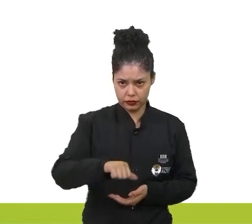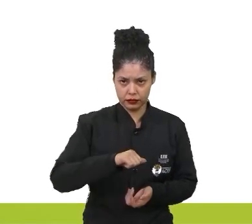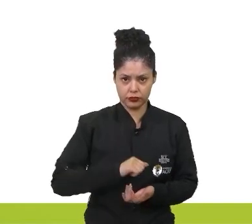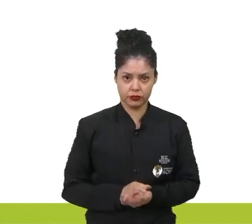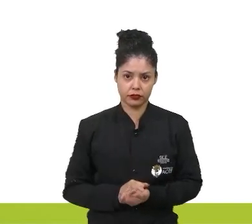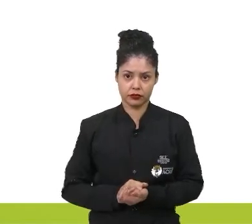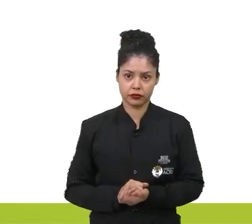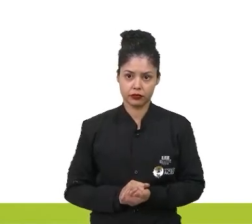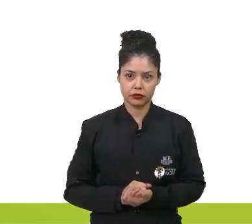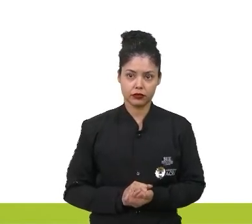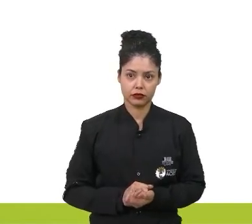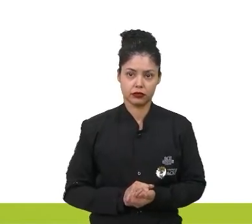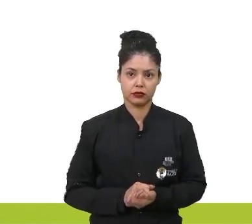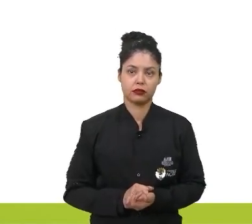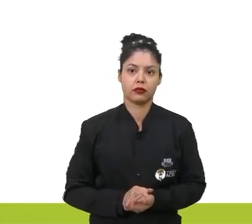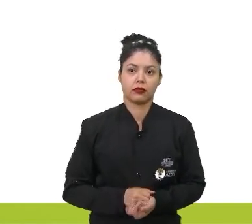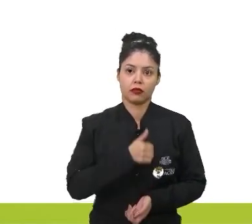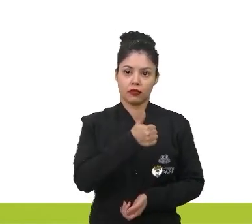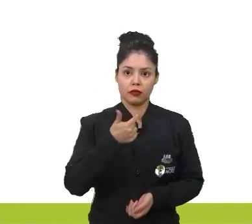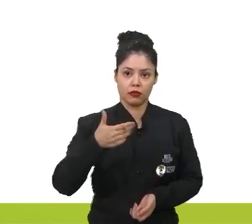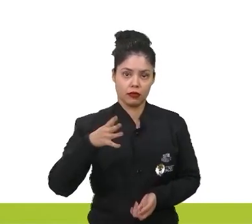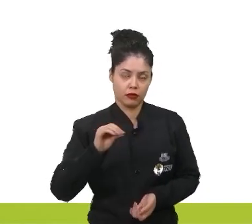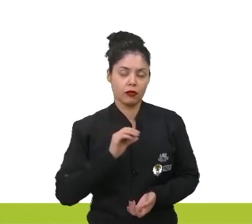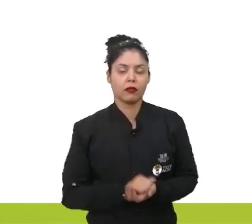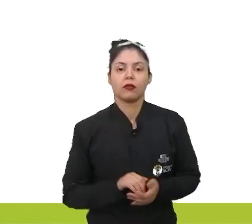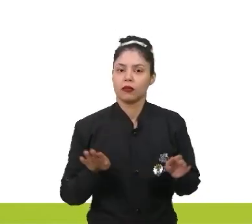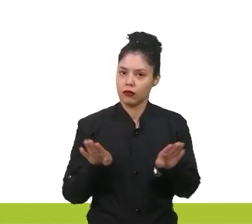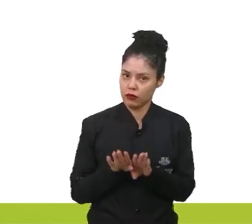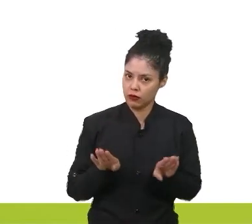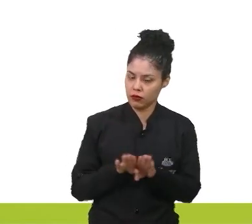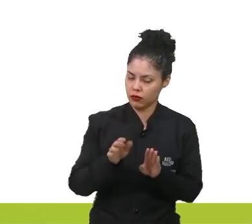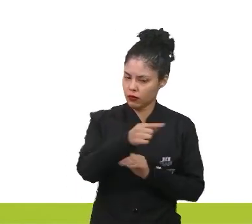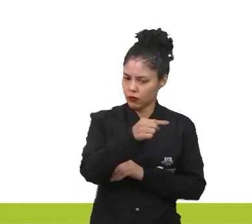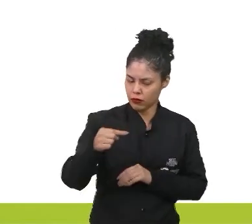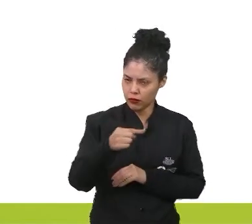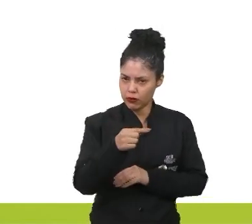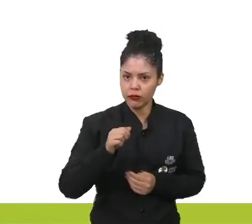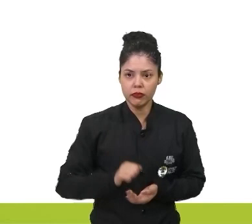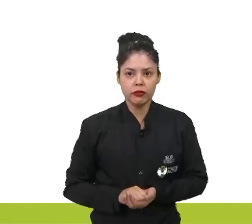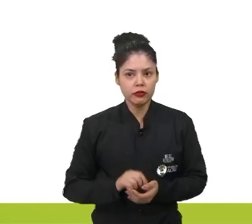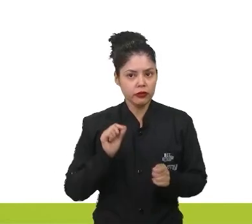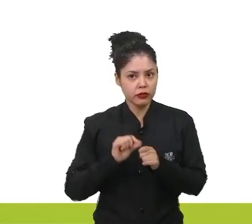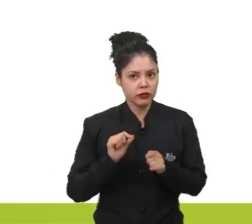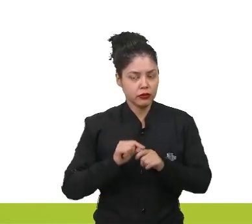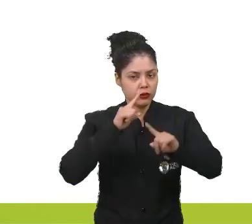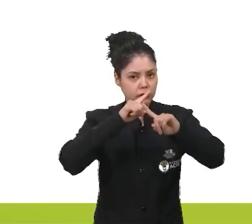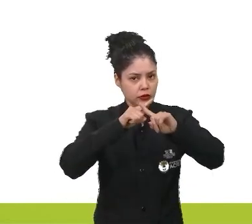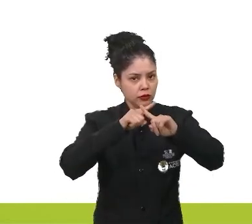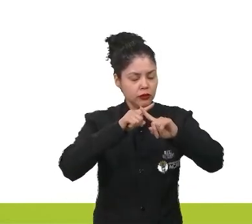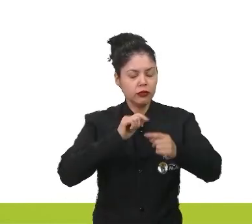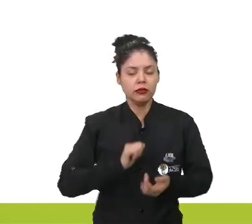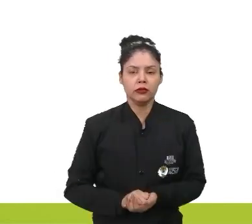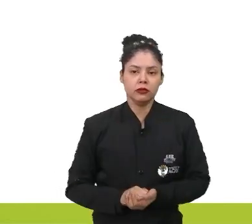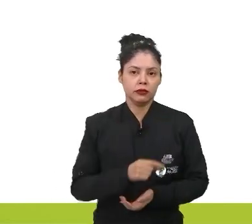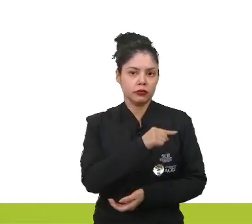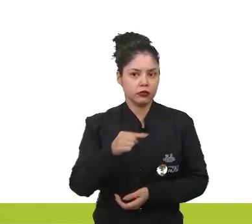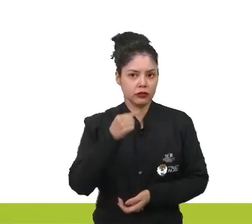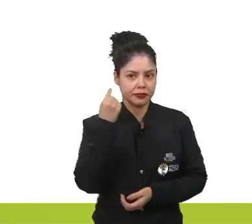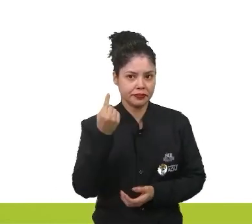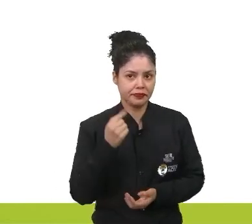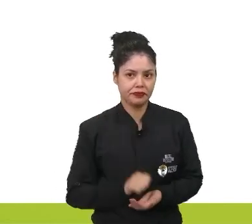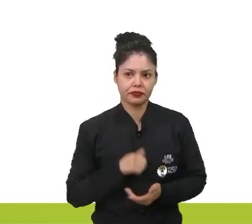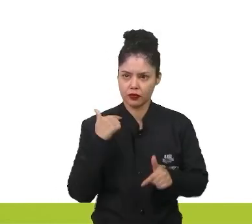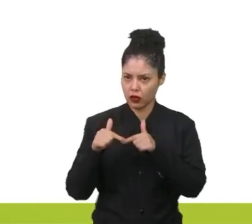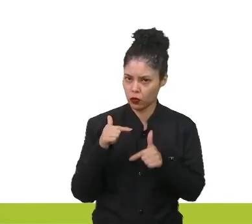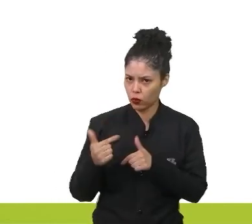sim negativo. E o 120 que também é negativo, tá bom? O que dá para fazer aqui é multiplicar esses valores por menos 1, para poder não